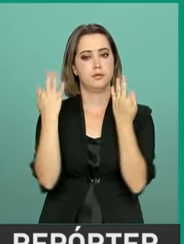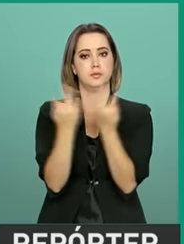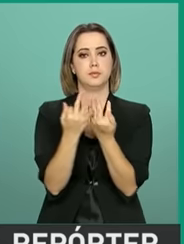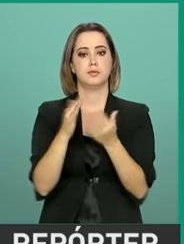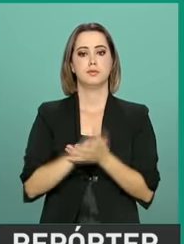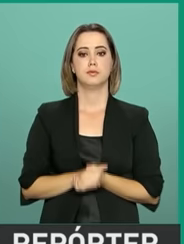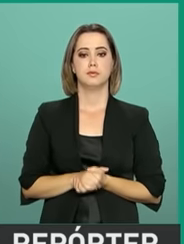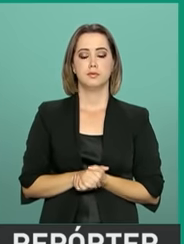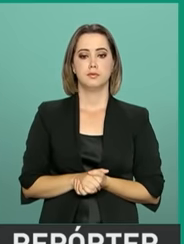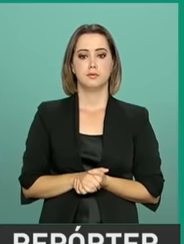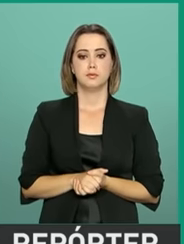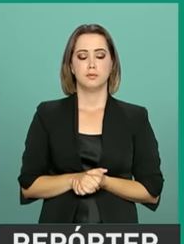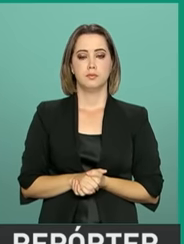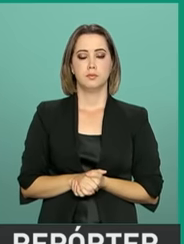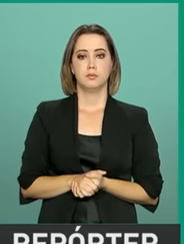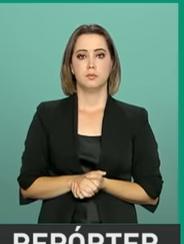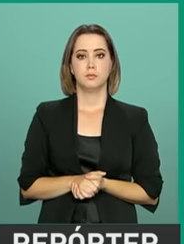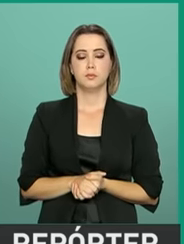família